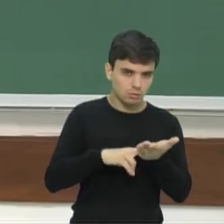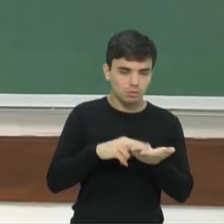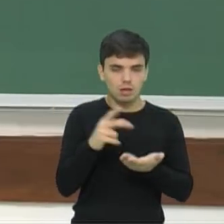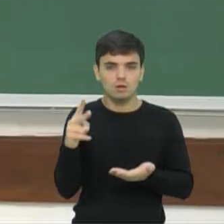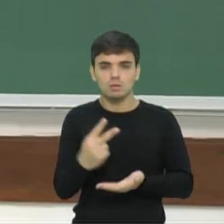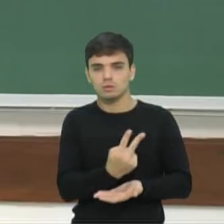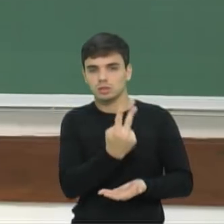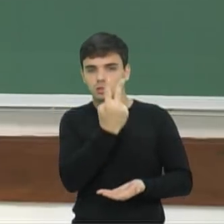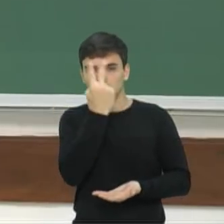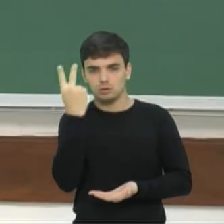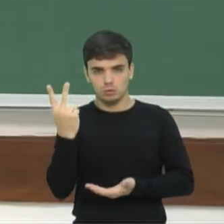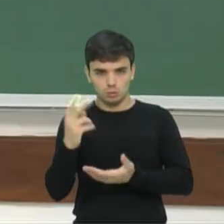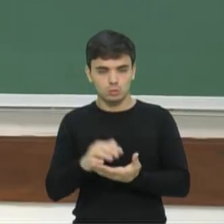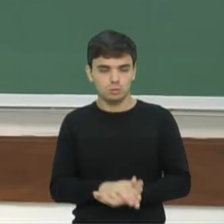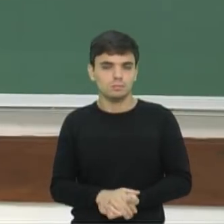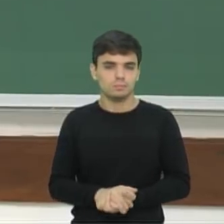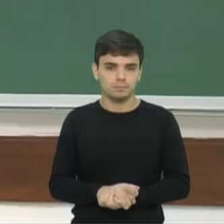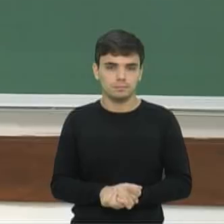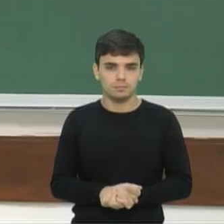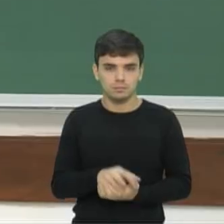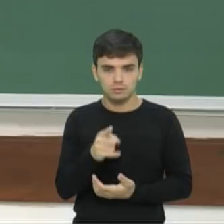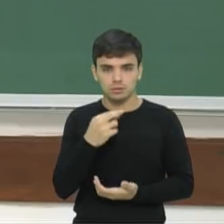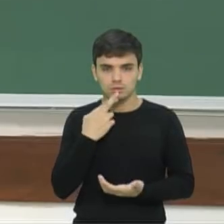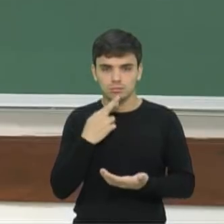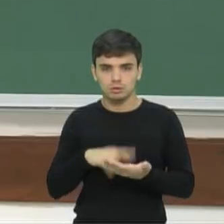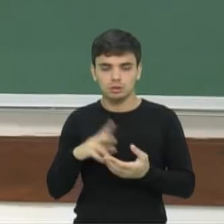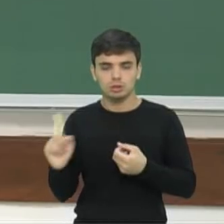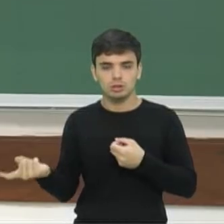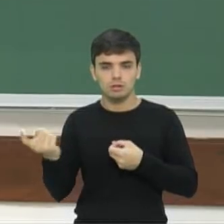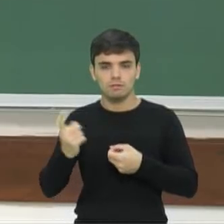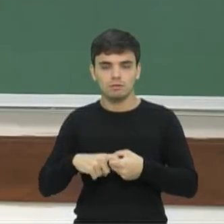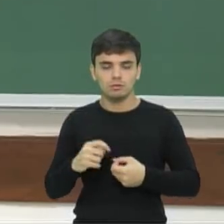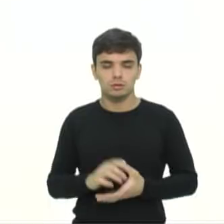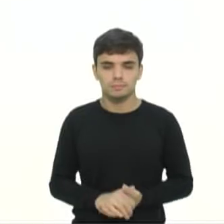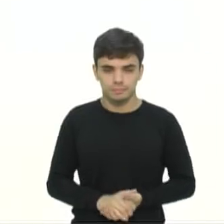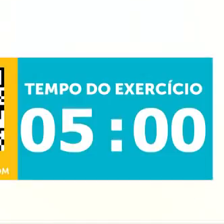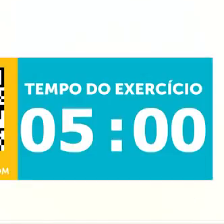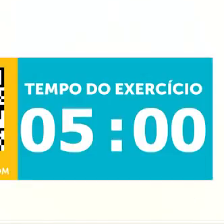vão colocar em que consiste o princípio do Gita-Kyoei. Já voltamos também.